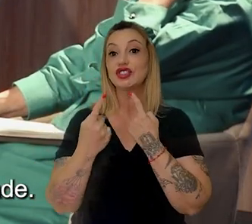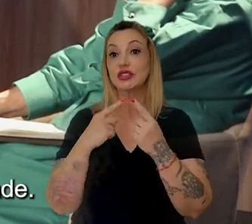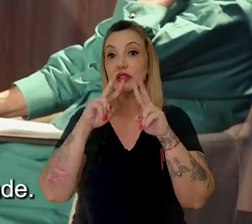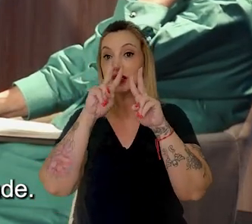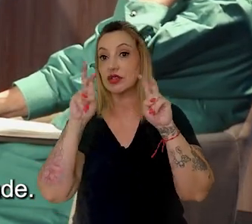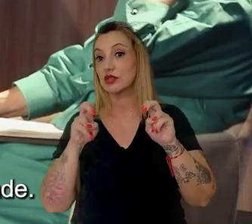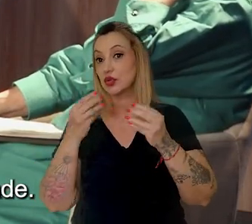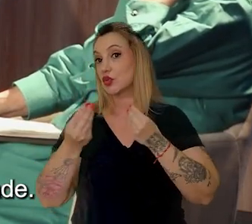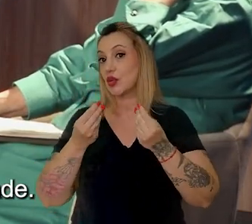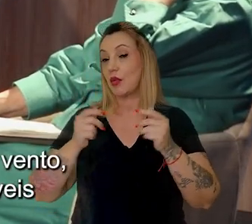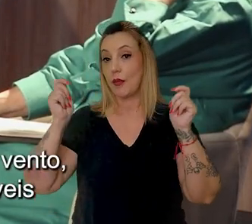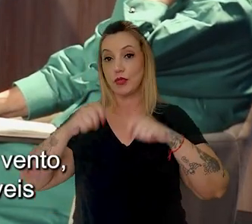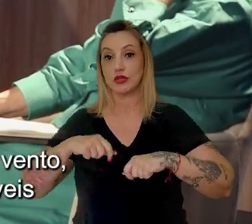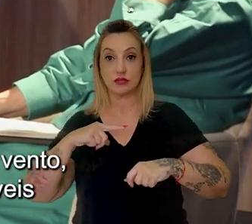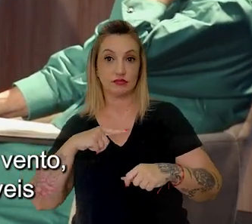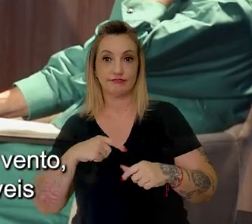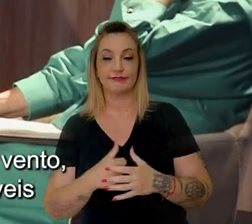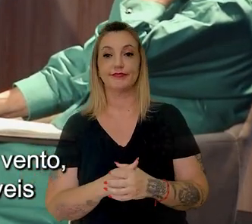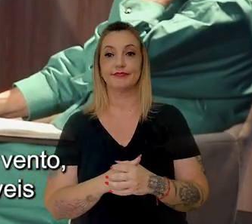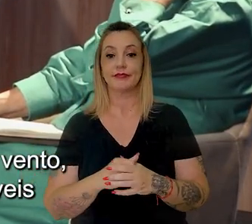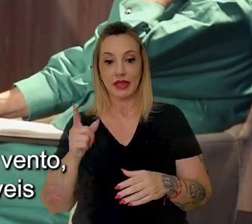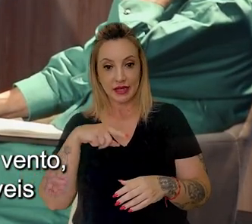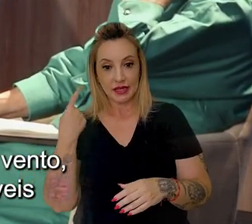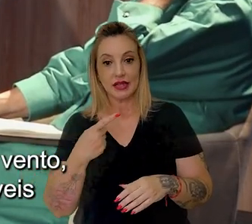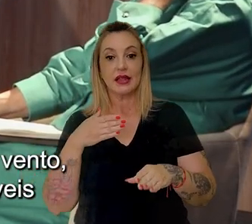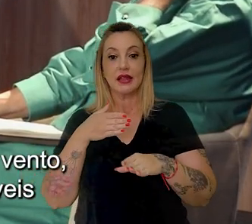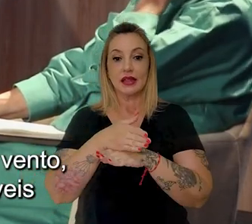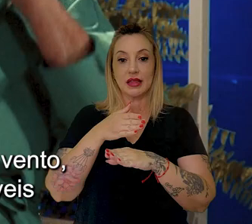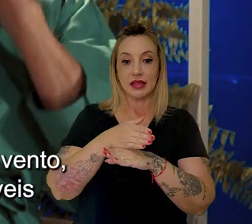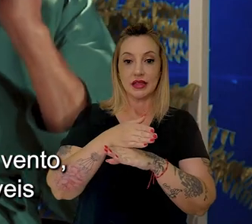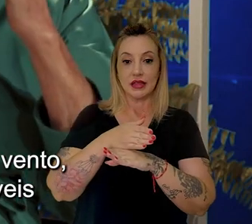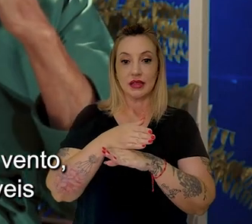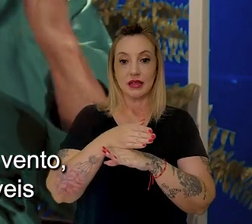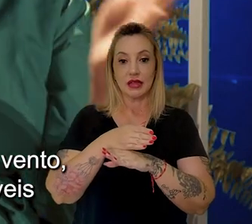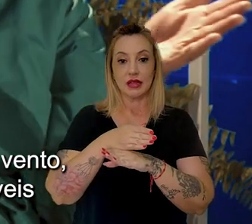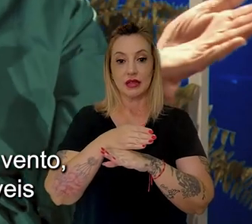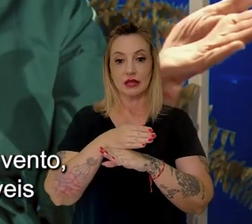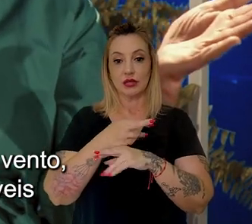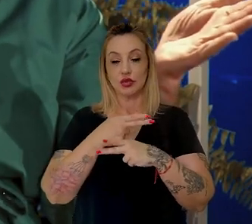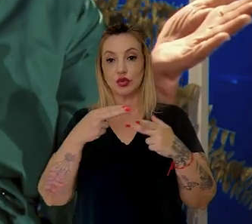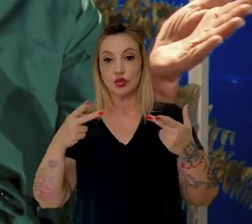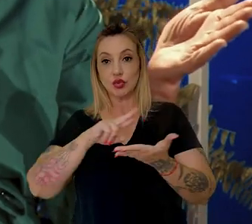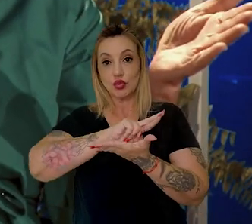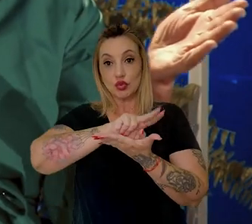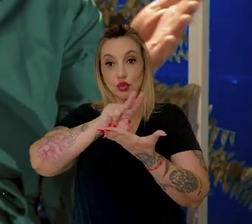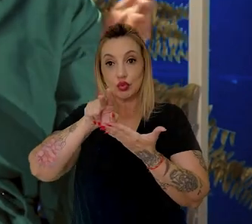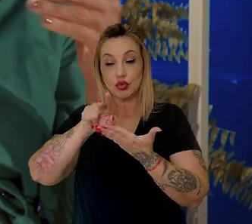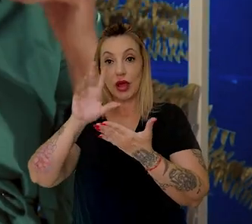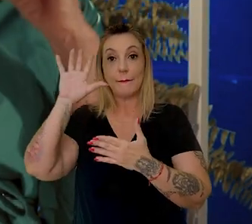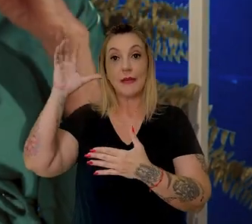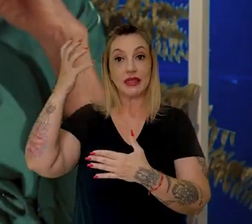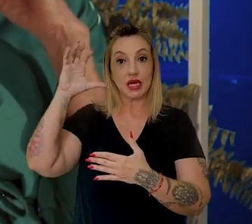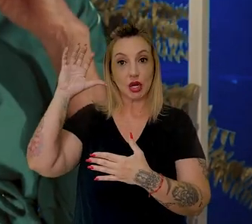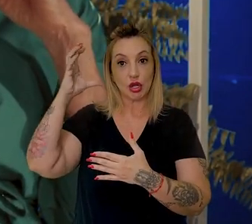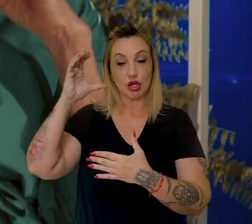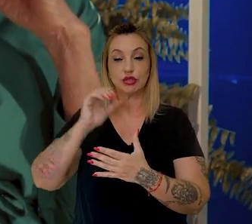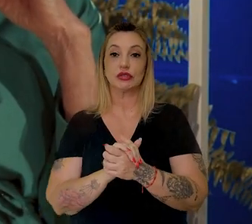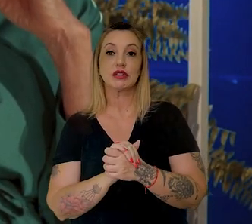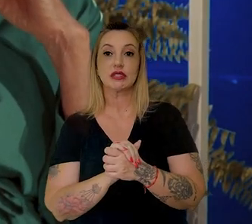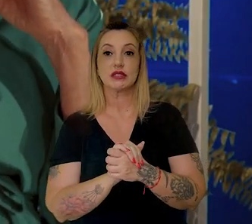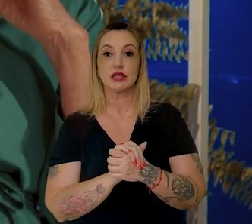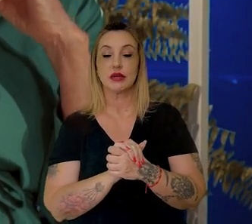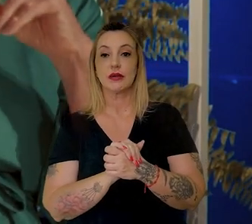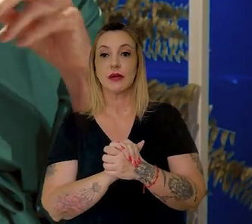esse respeito como é que você vê essa possibilidade então a gente entra com essa parte de ventos a gente entra com todas essas variáveis né meteorológicas e climáticas